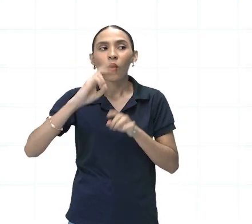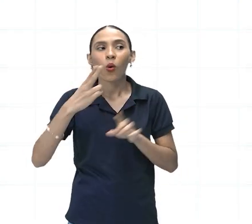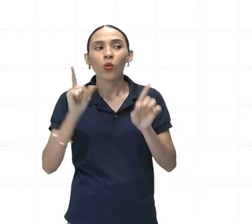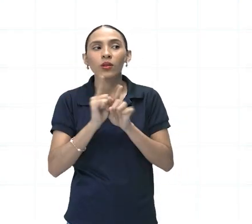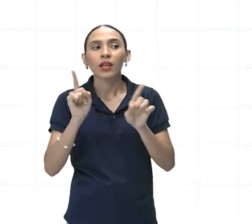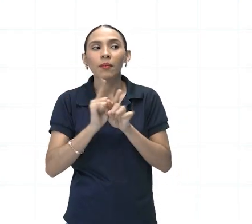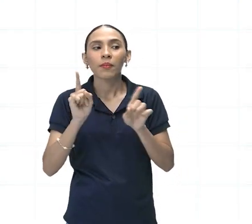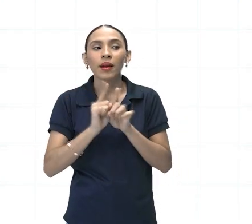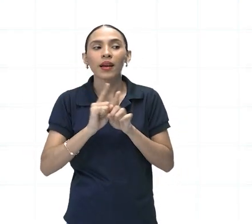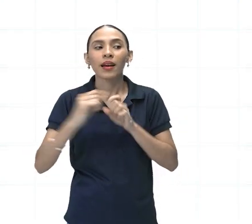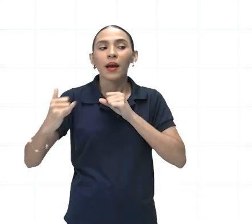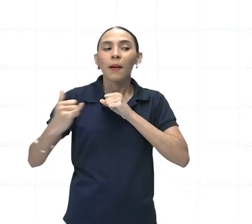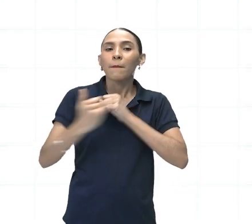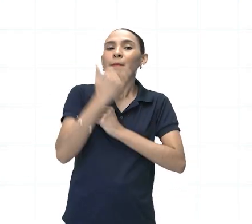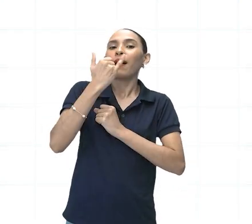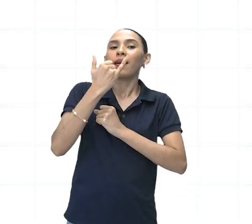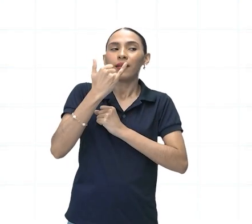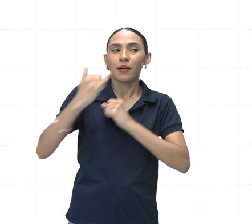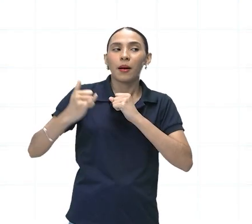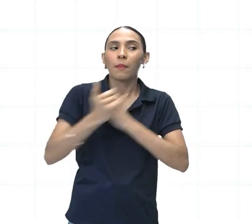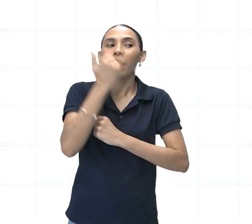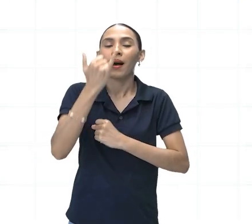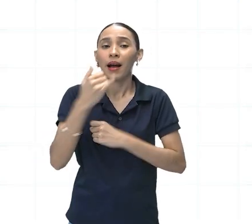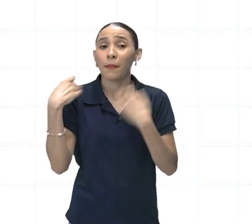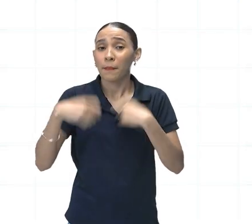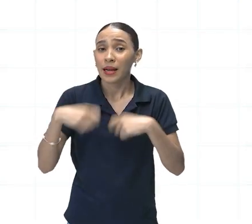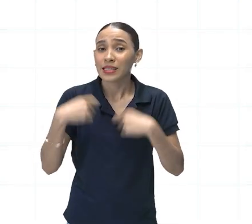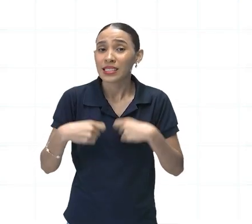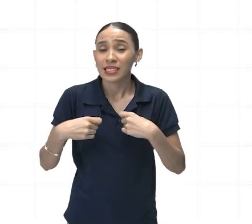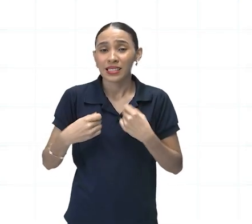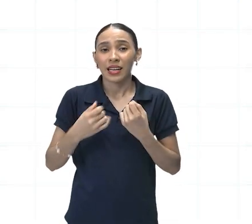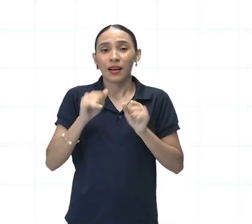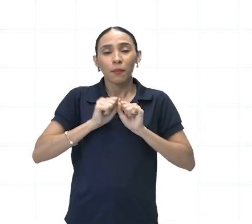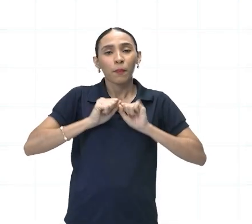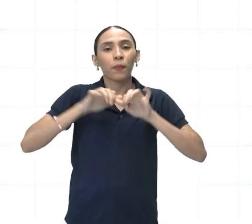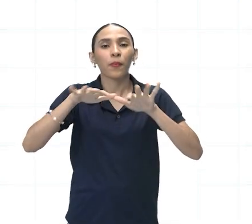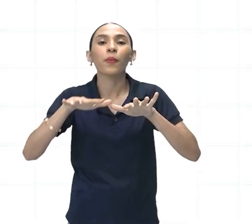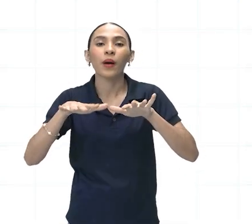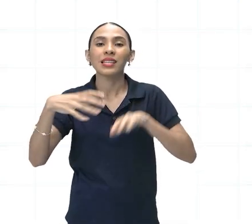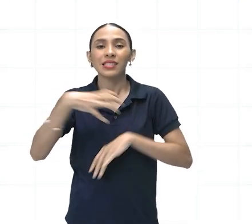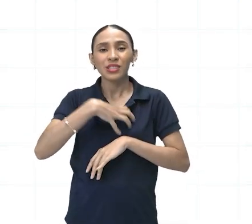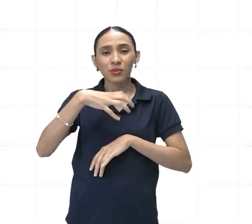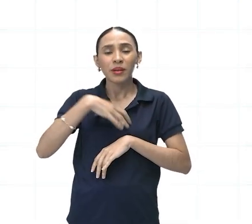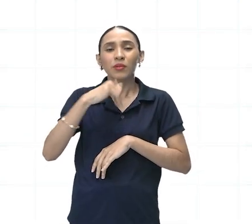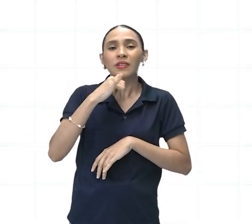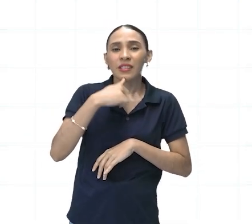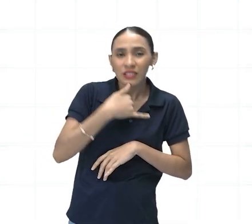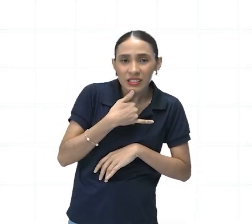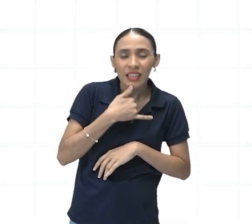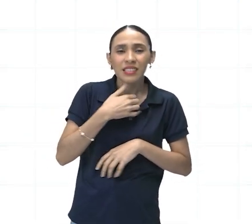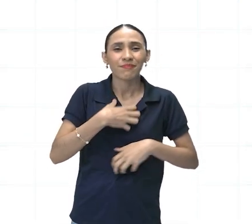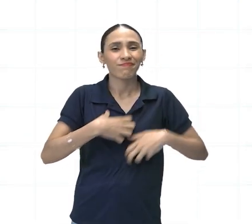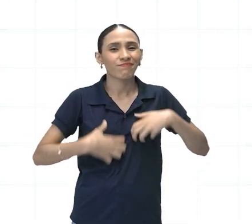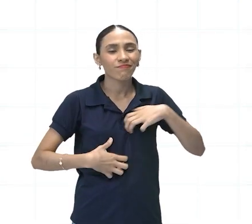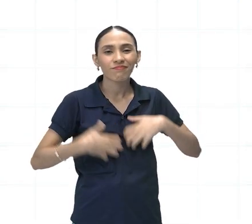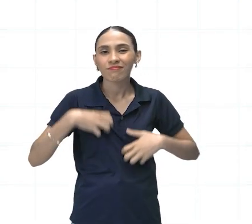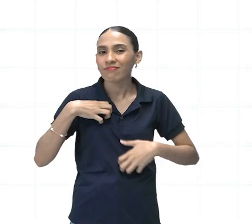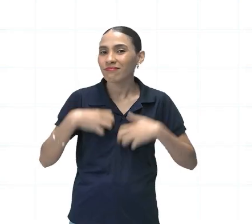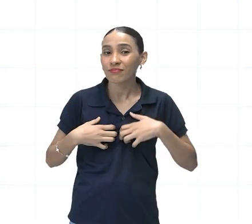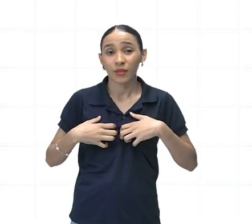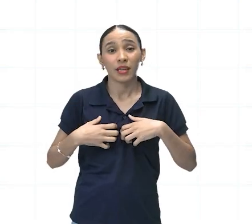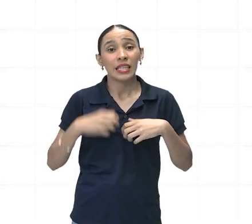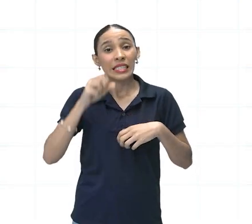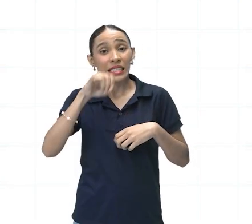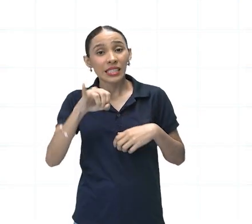esse sentimento de tristeza, de angústia para o povo. E se for humor, ele tem que fazer com que o público